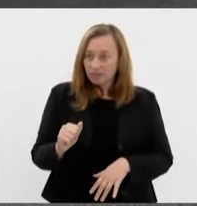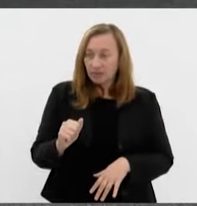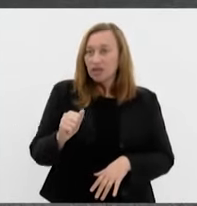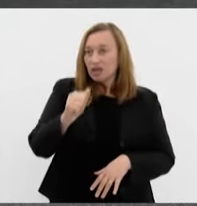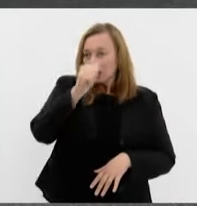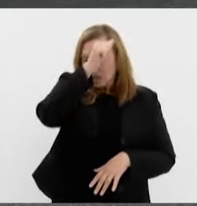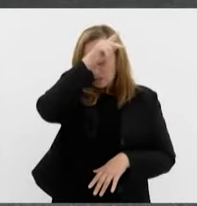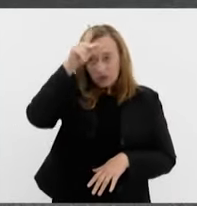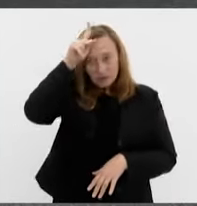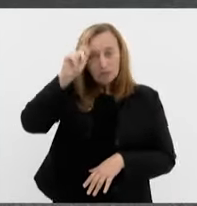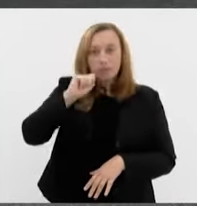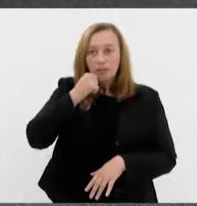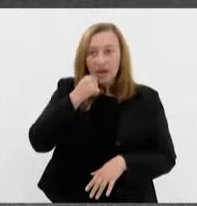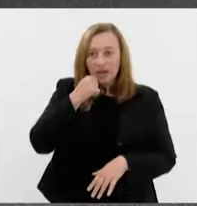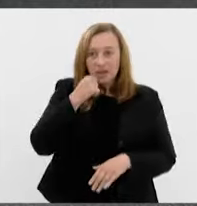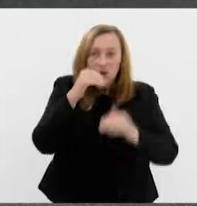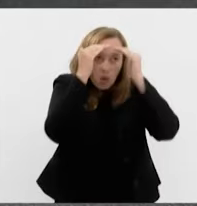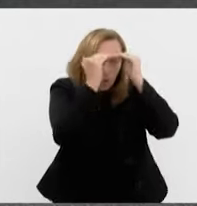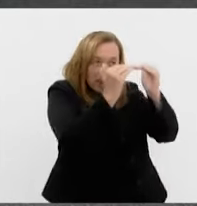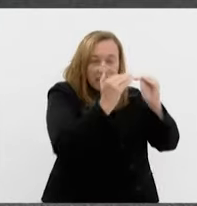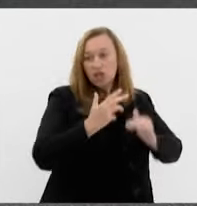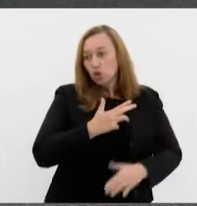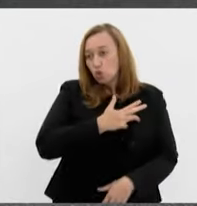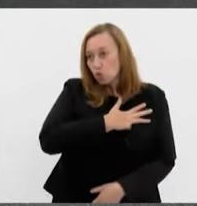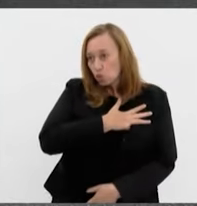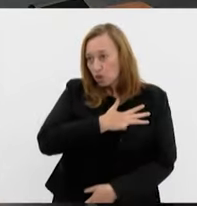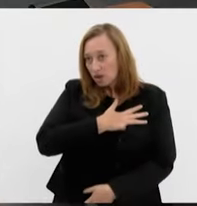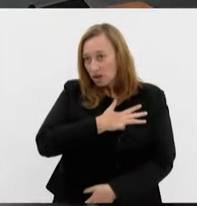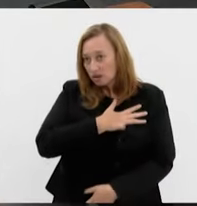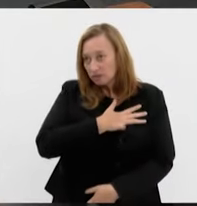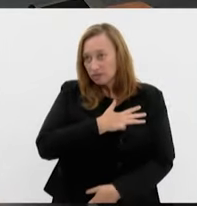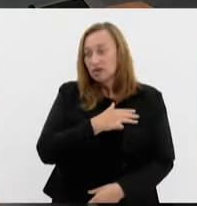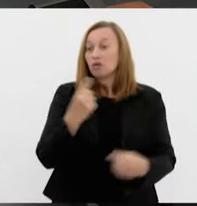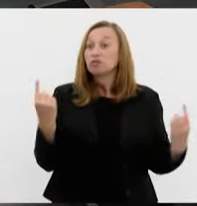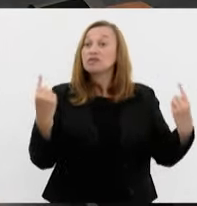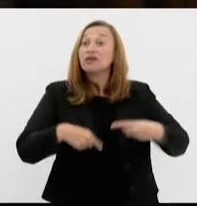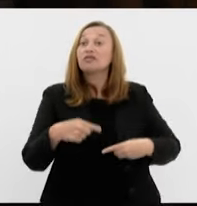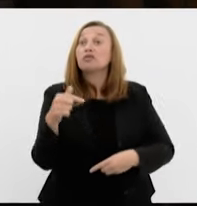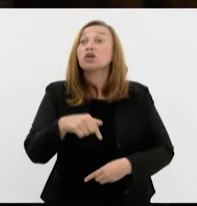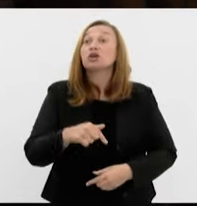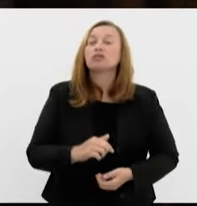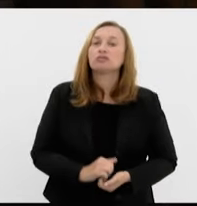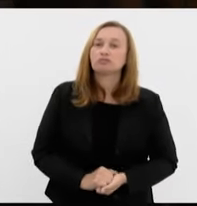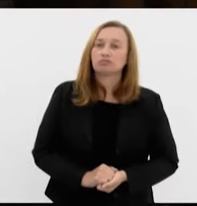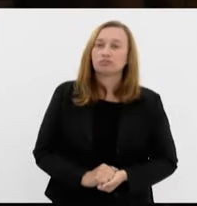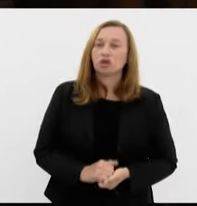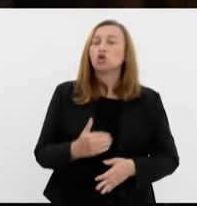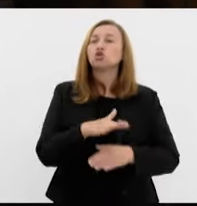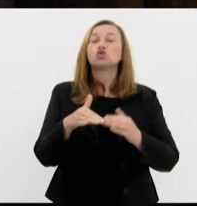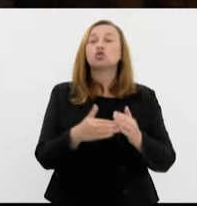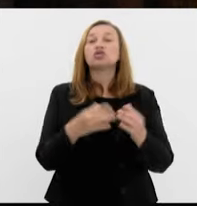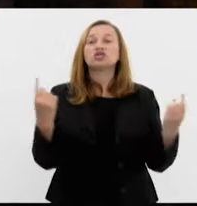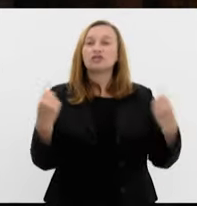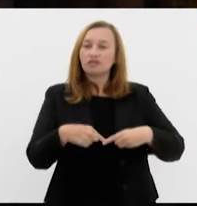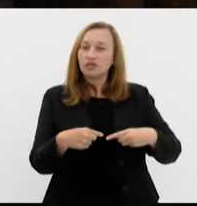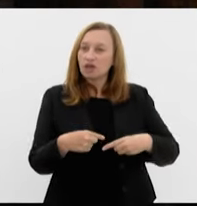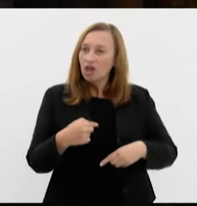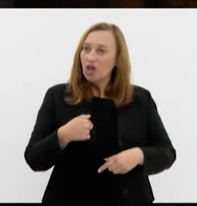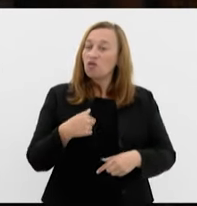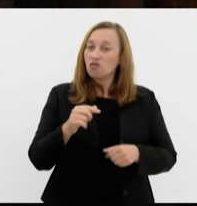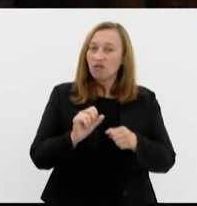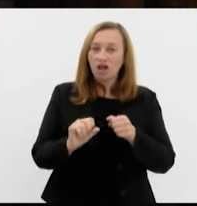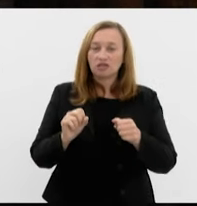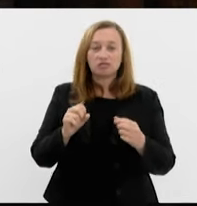Lula gambara de bandido p e fica aqui um desafio Tá feito o desafio aqui e todos os desafios que eu faço eu faço assim ó